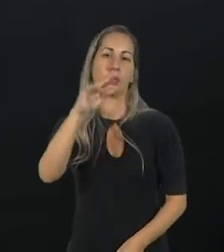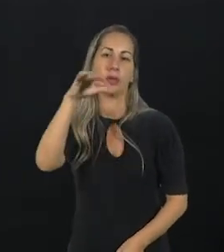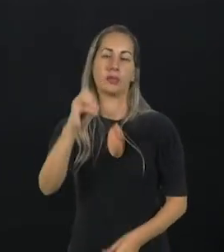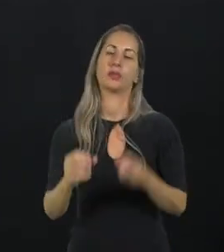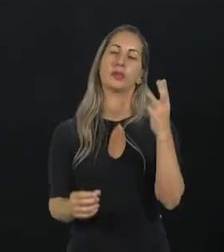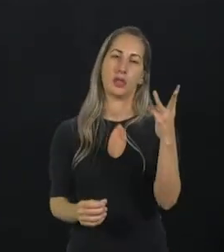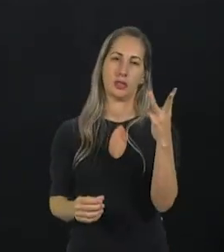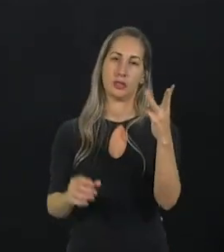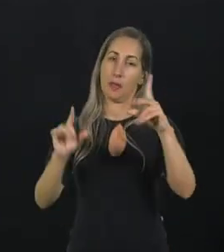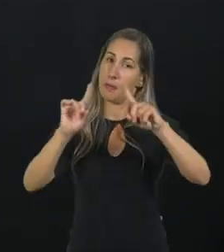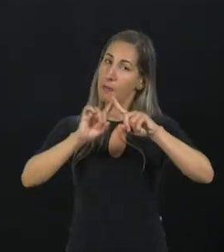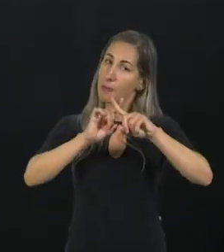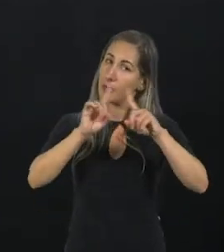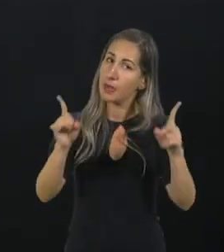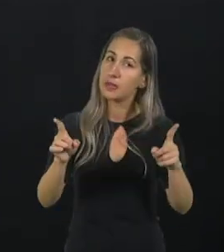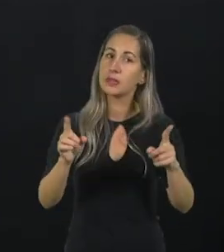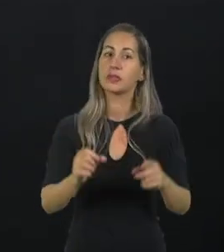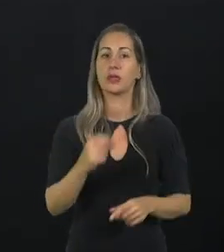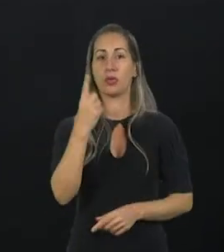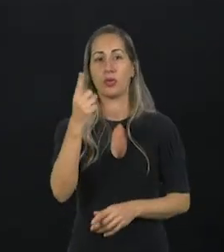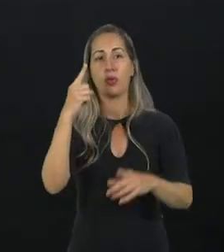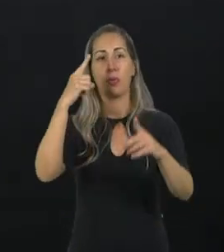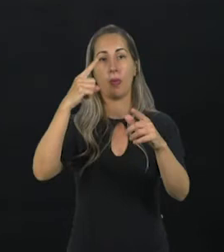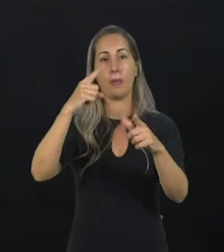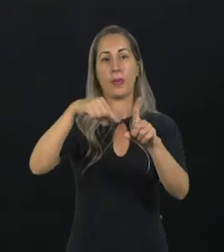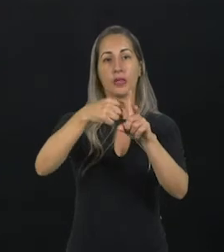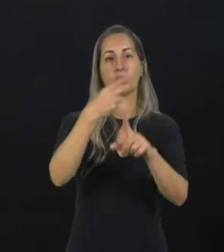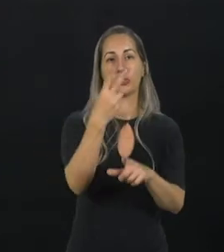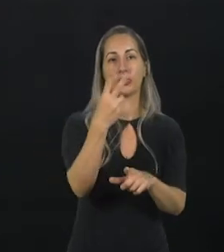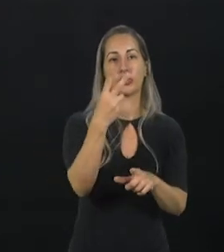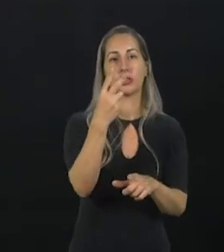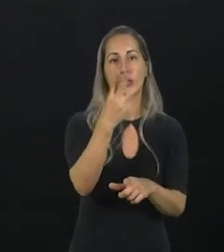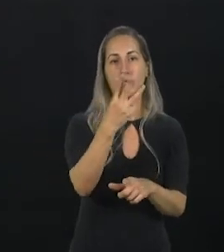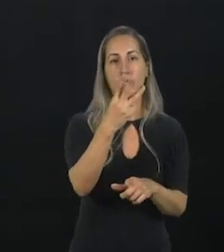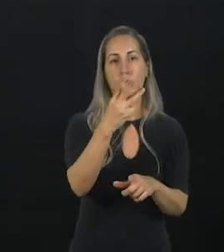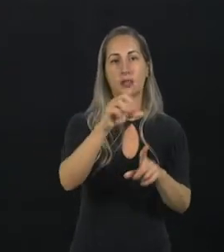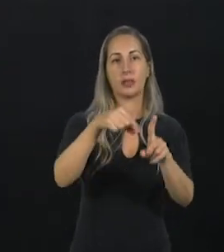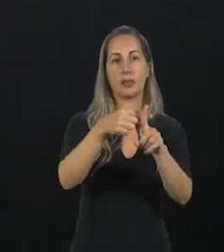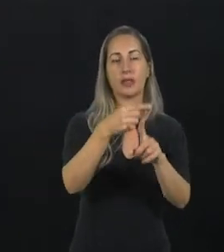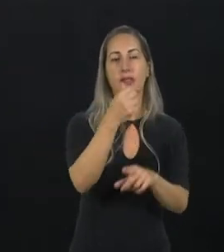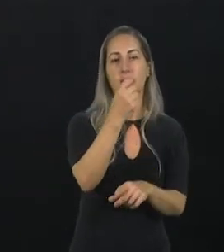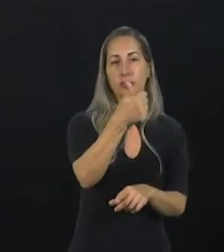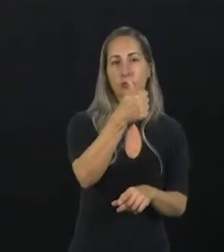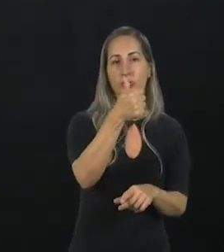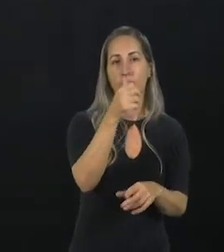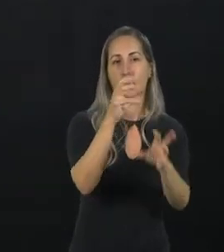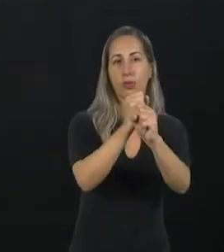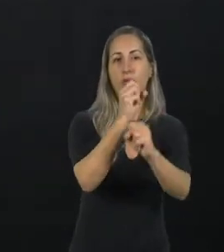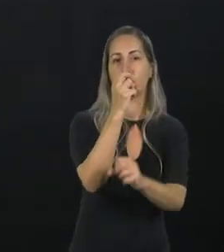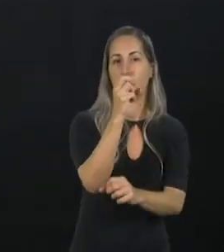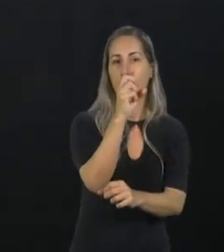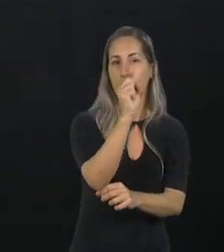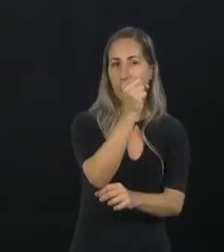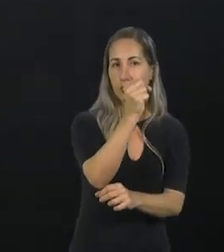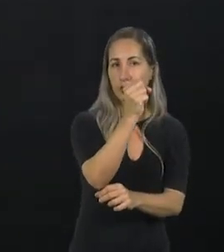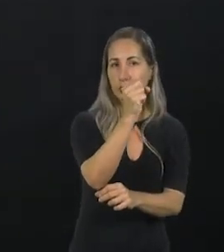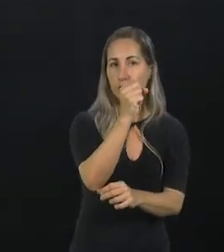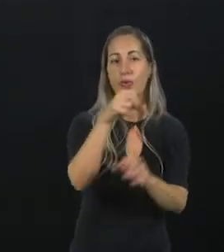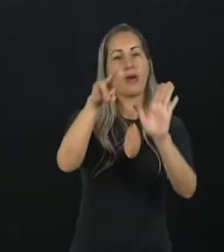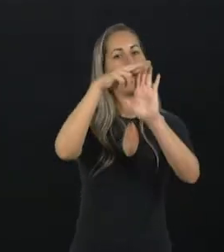3. Só que 1 mais 2 é 3, 3 mais 5 é 8. Pela regra da